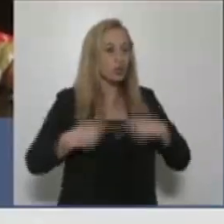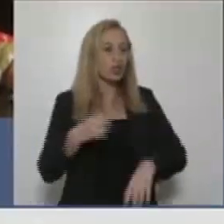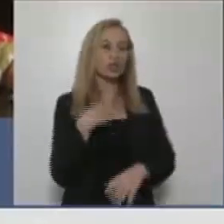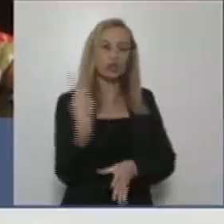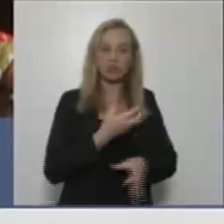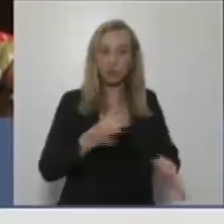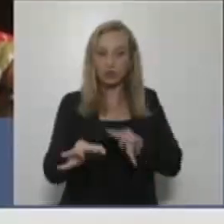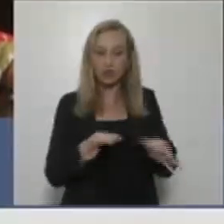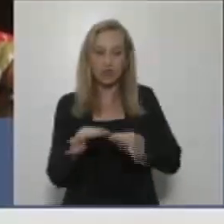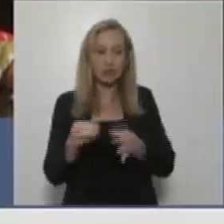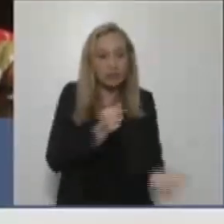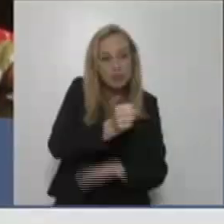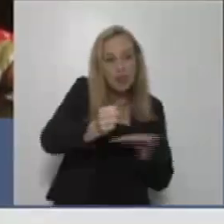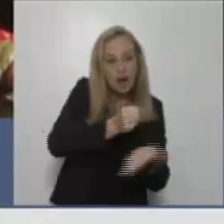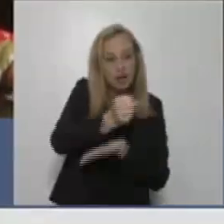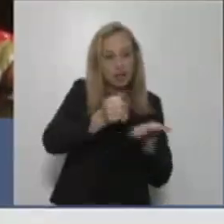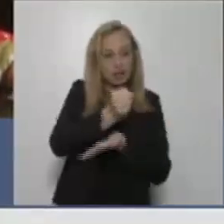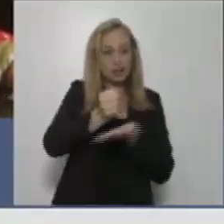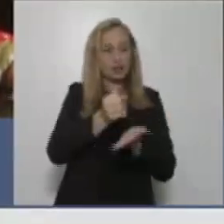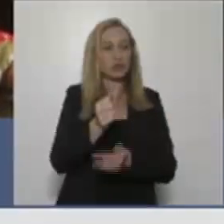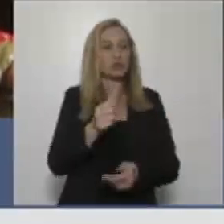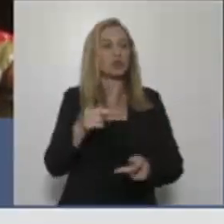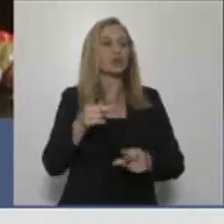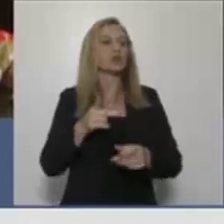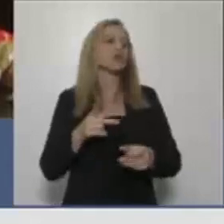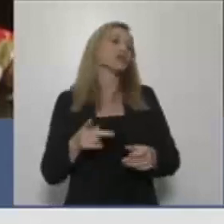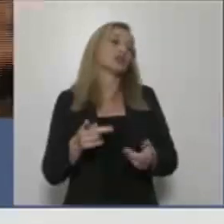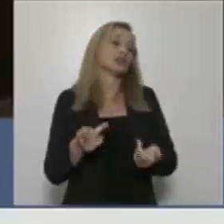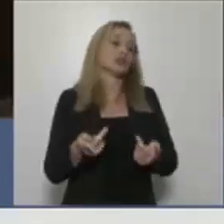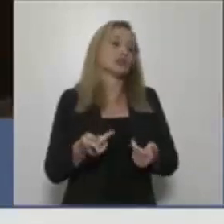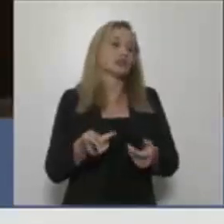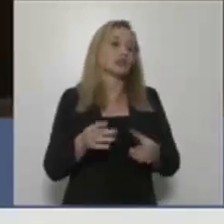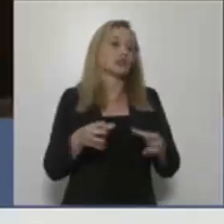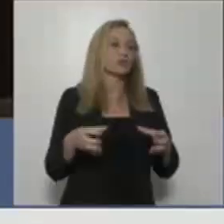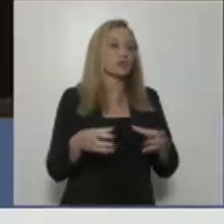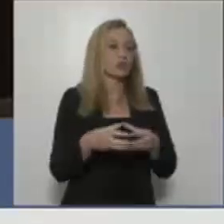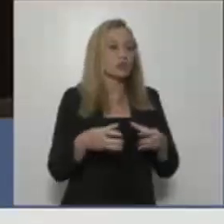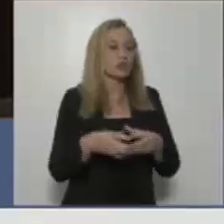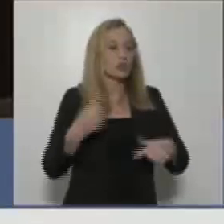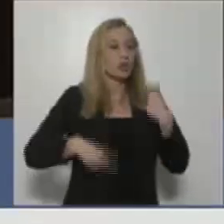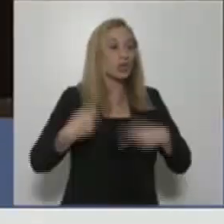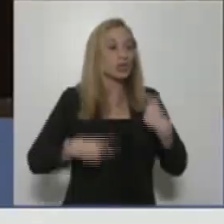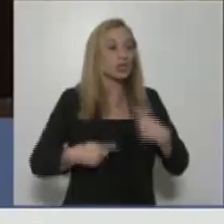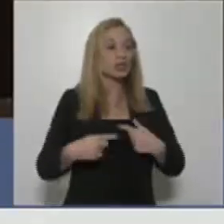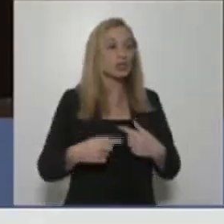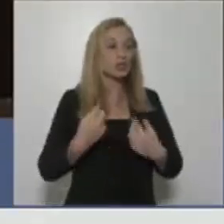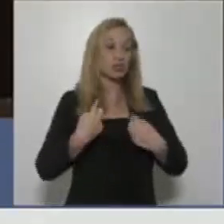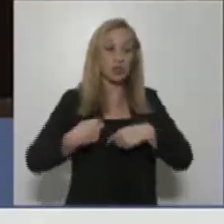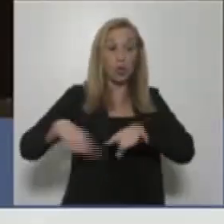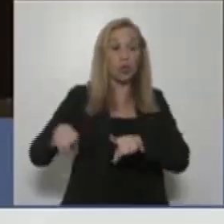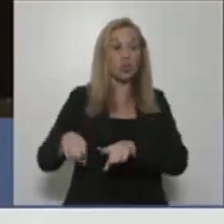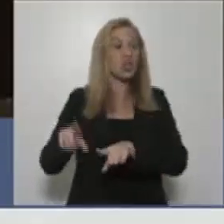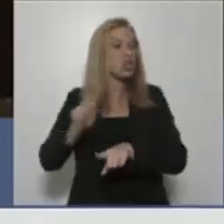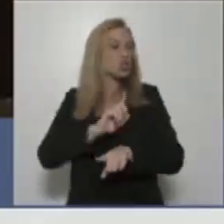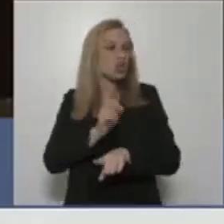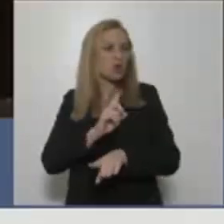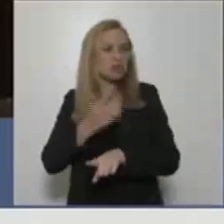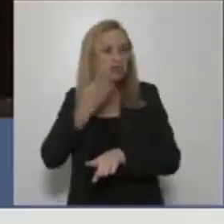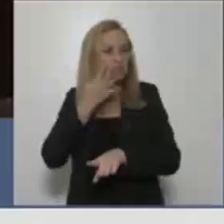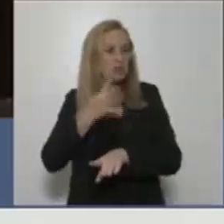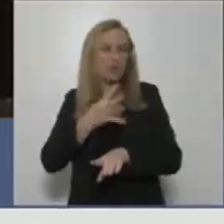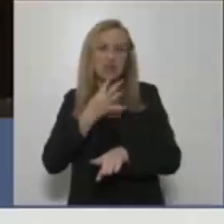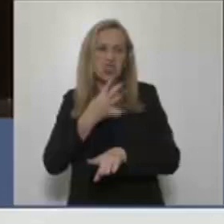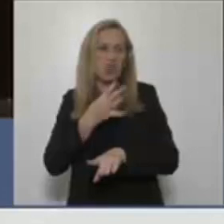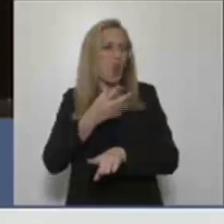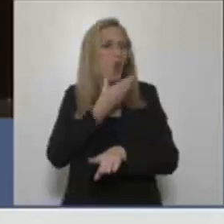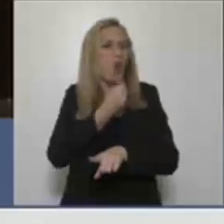de base do partido são contra a castração química, porque a gente não reconhece no homem que reproduz o